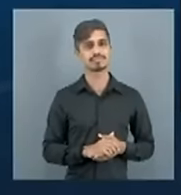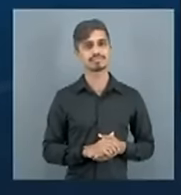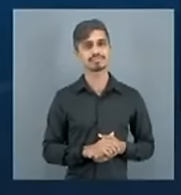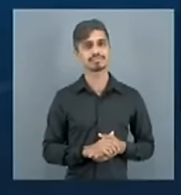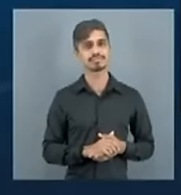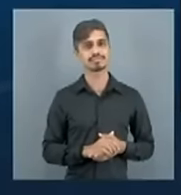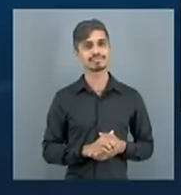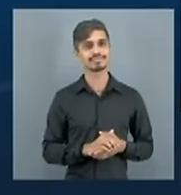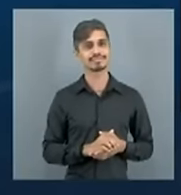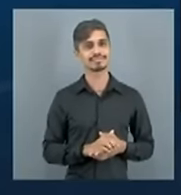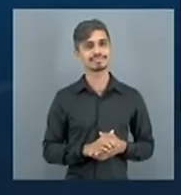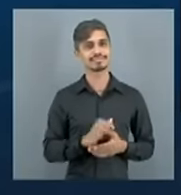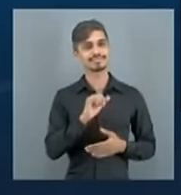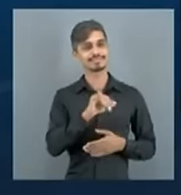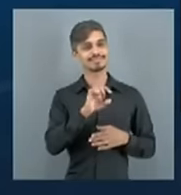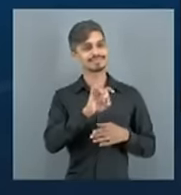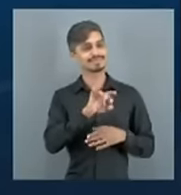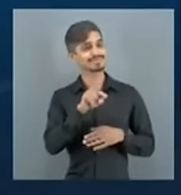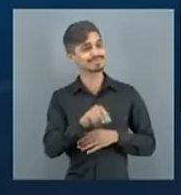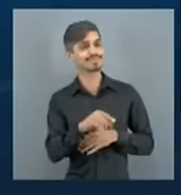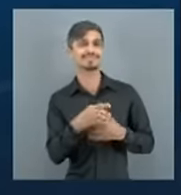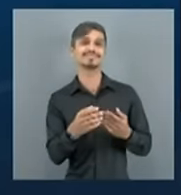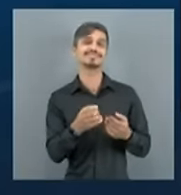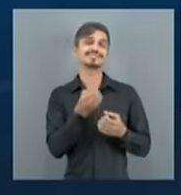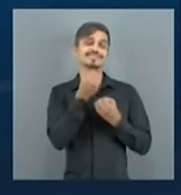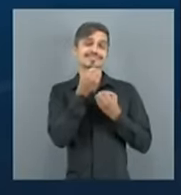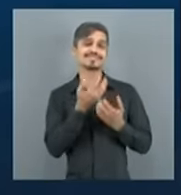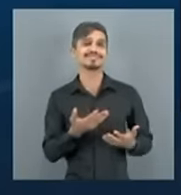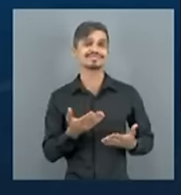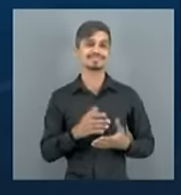Nossa, se fosse só chinês, tá tão bom.